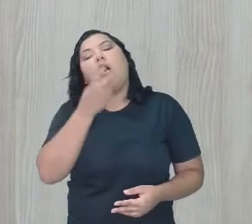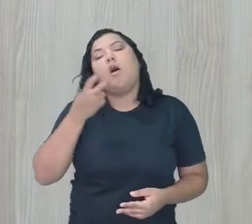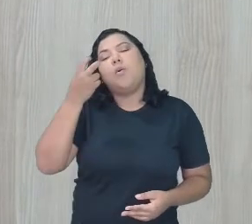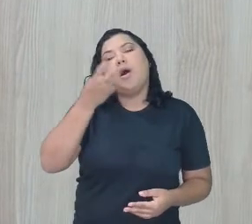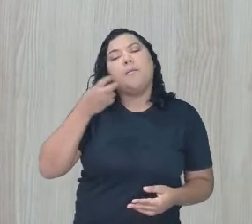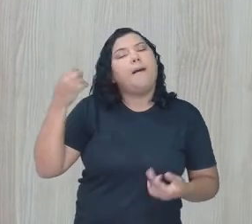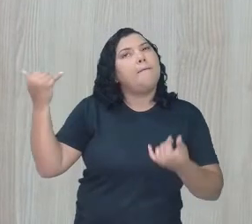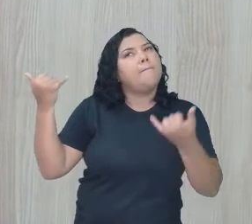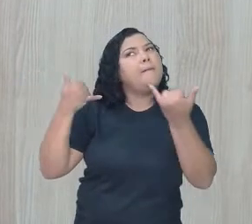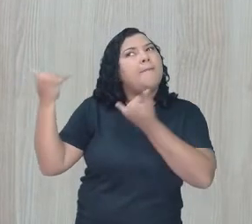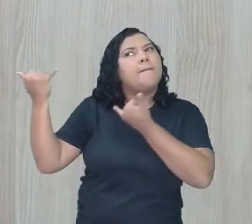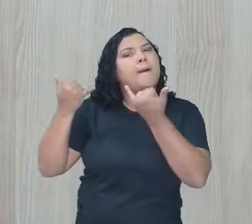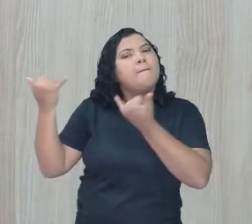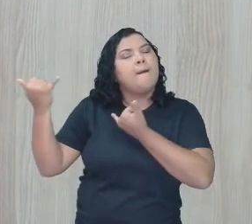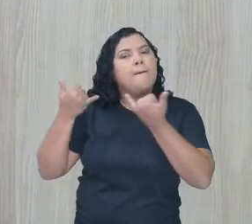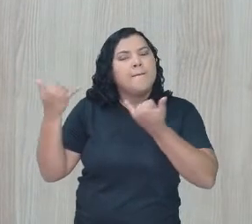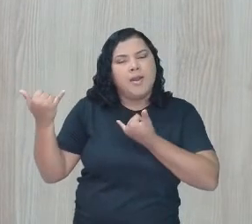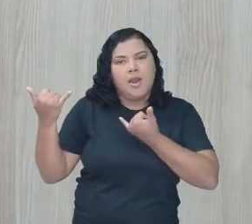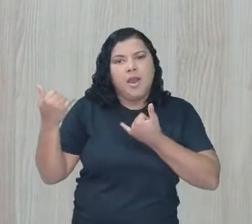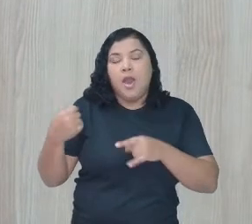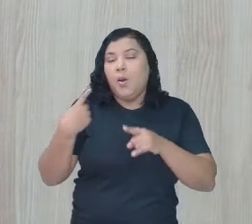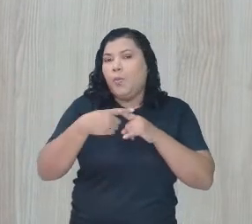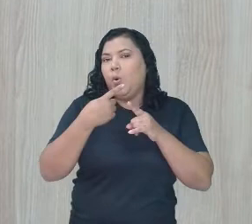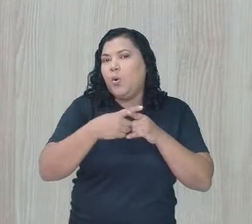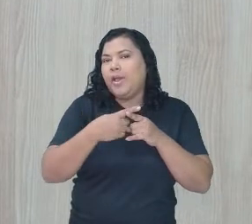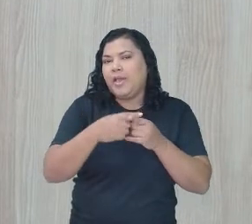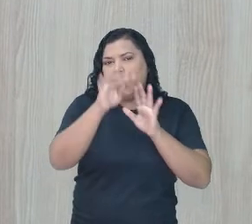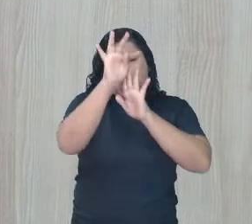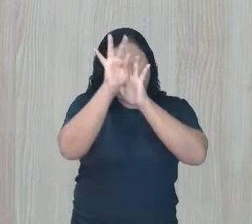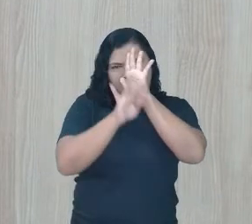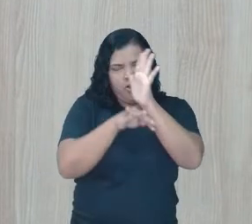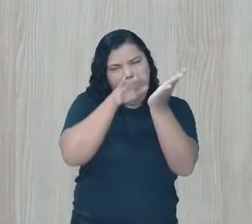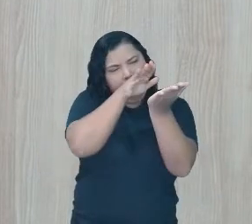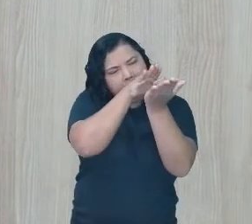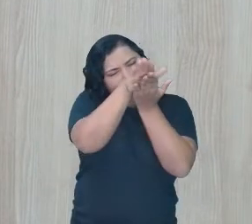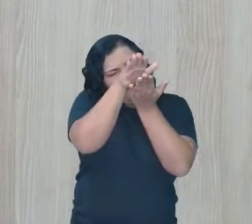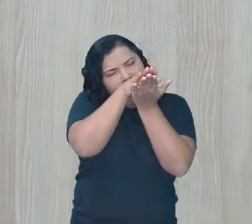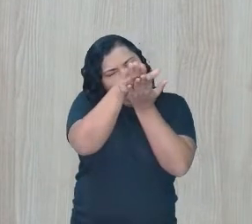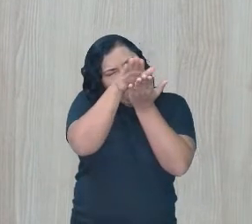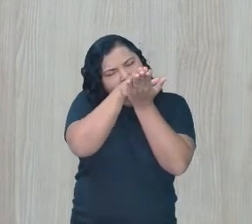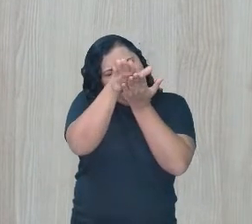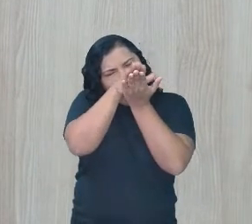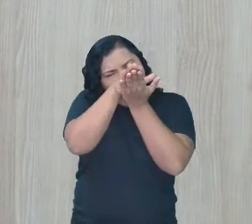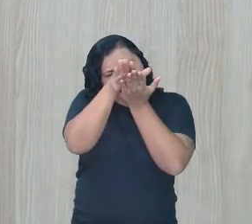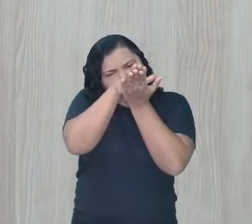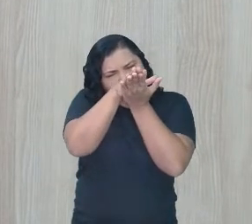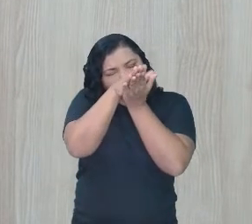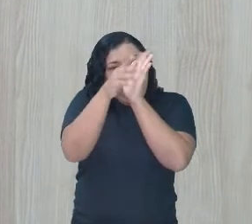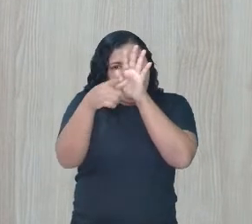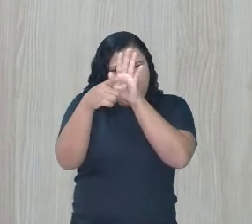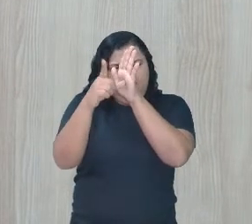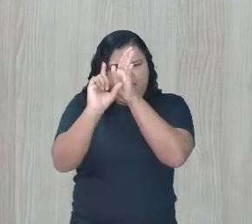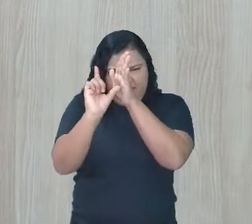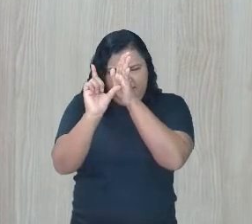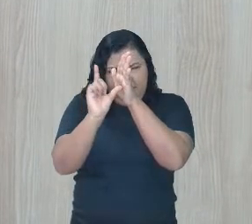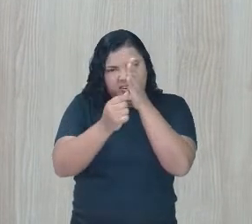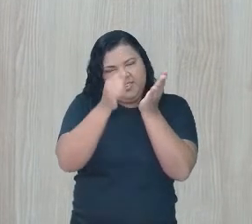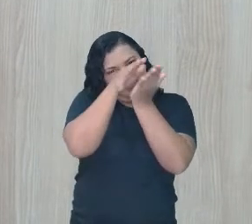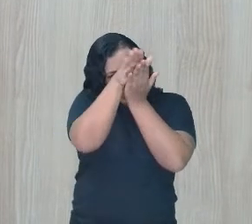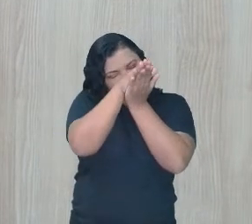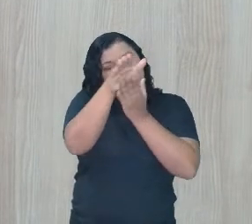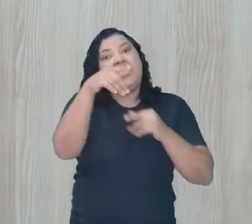não passa por aquela revisão que um texto impresso tem. Então, assim, várias formas de se consumir jornal hoje em dia,